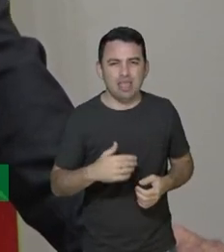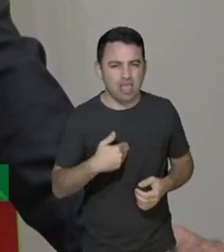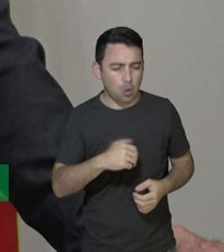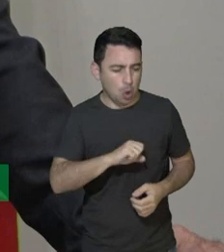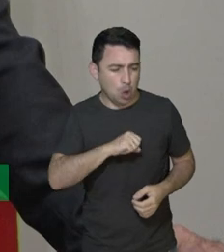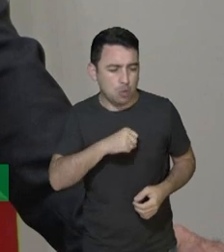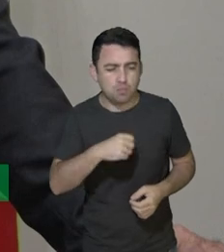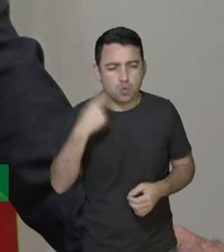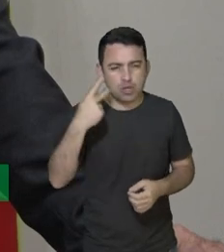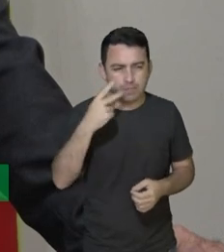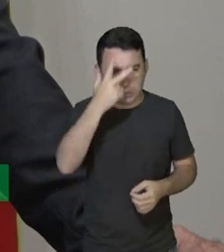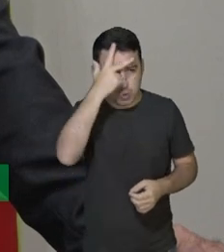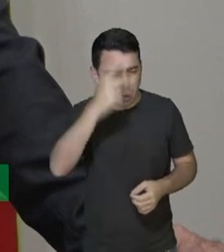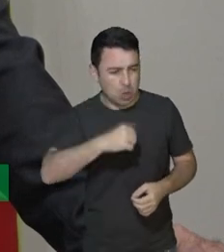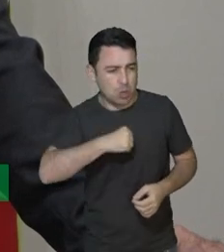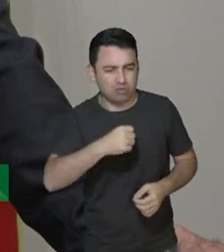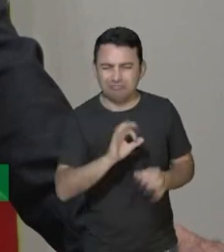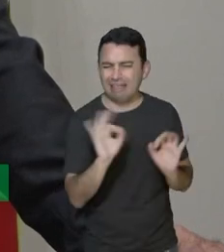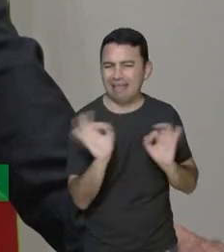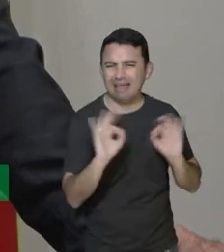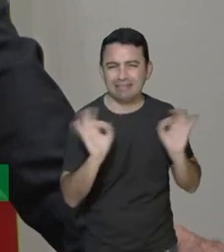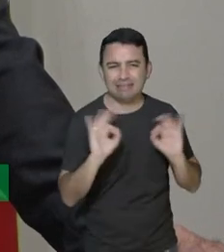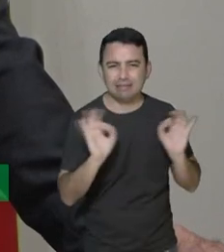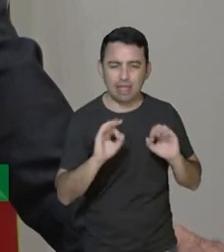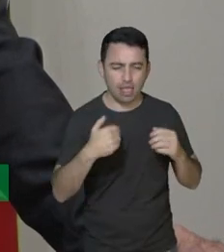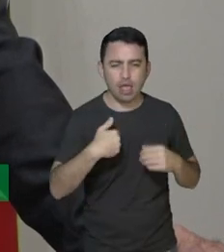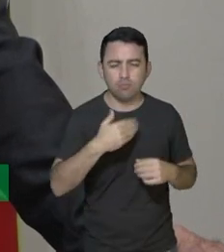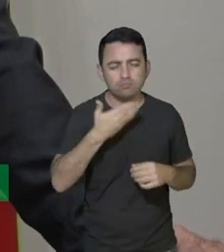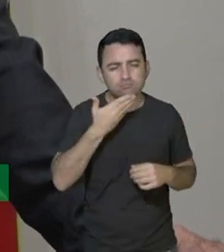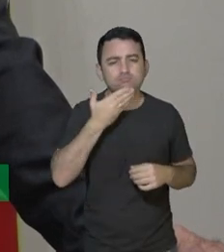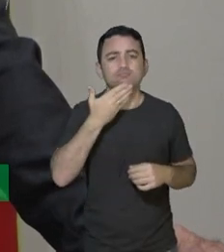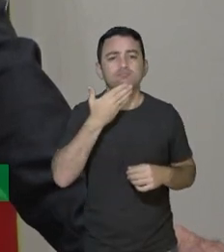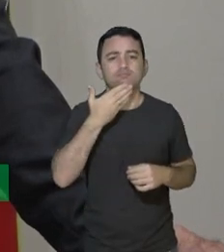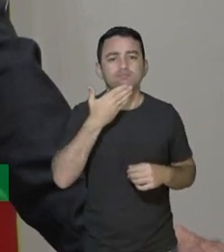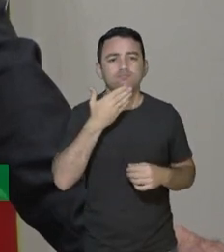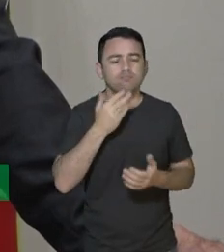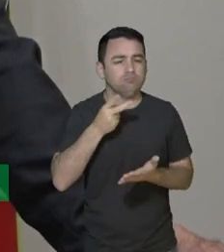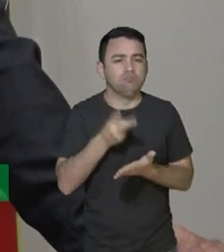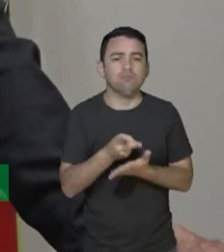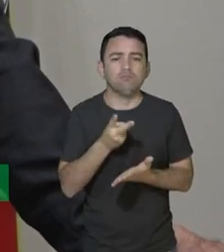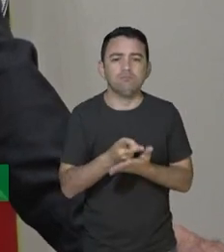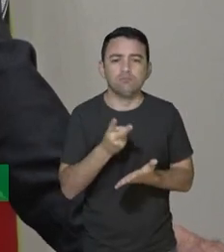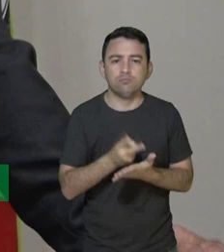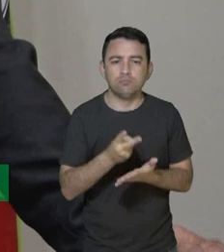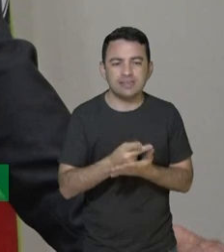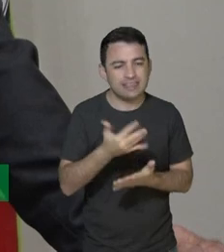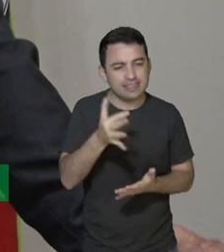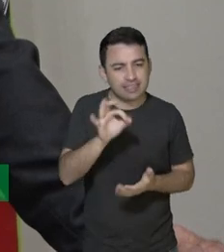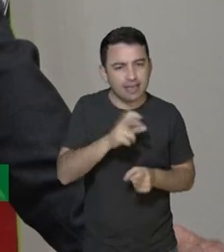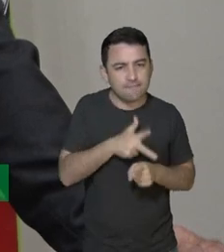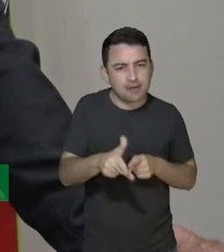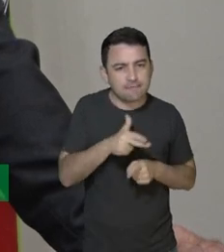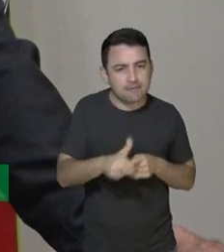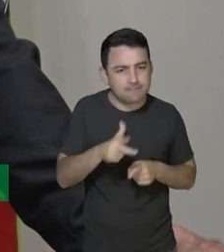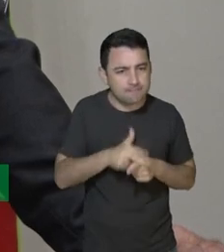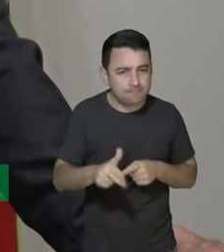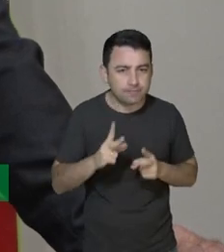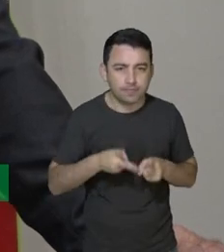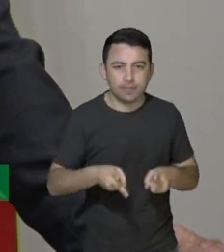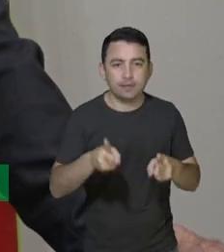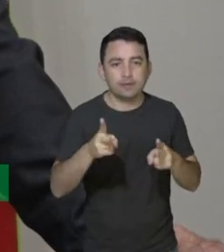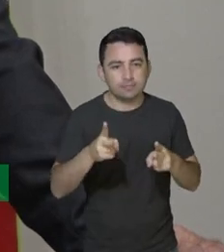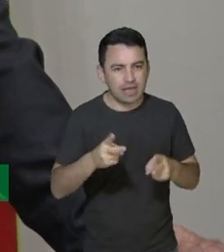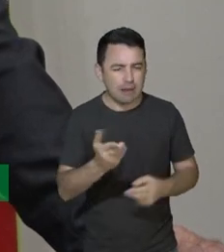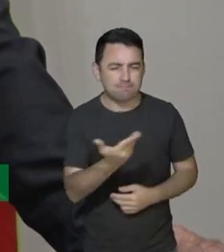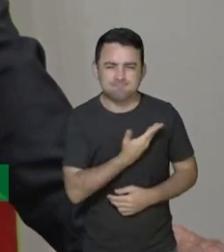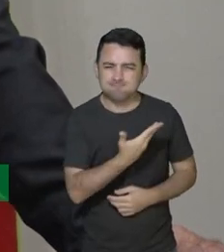odiando pessoas, saio de cabeça erguida, triunfando 10 vitórias e muitas